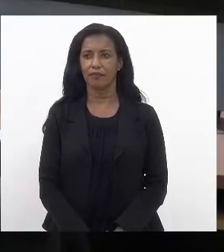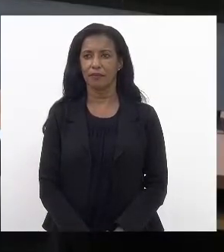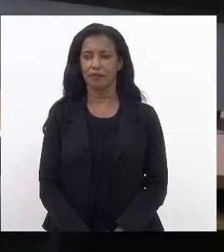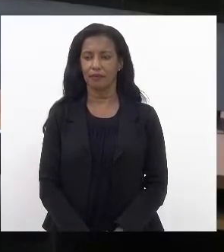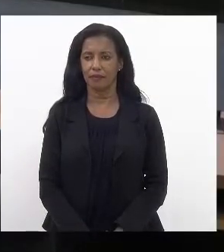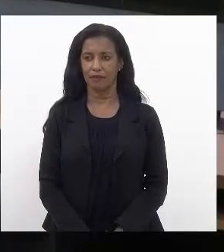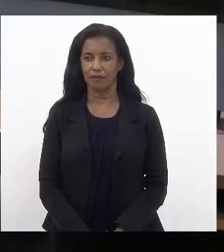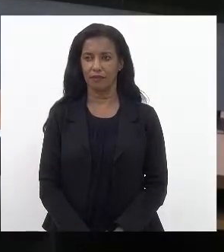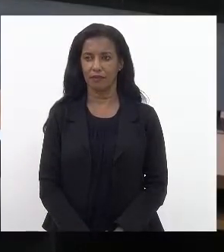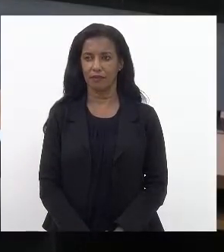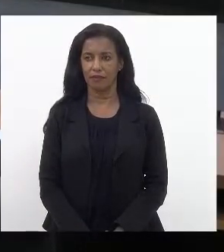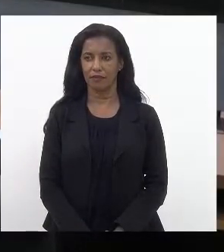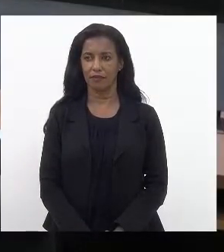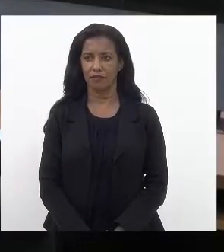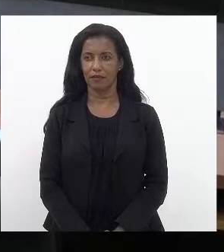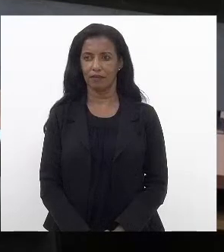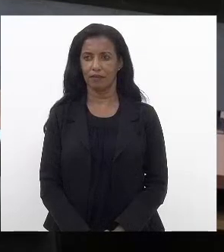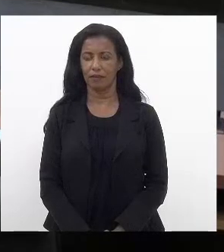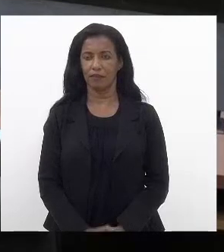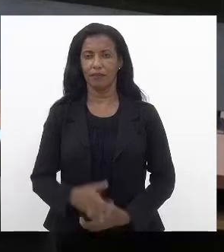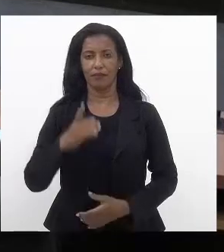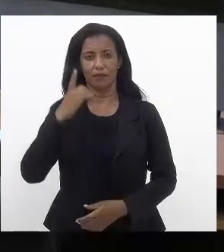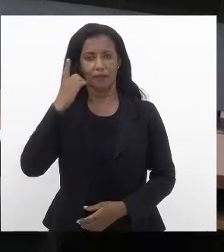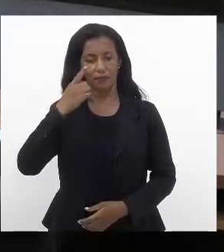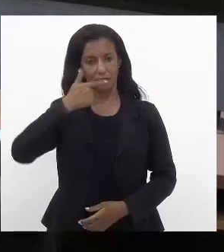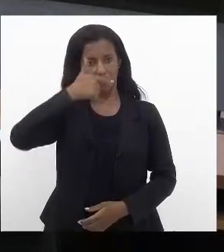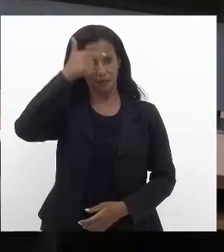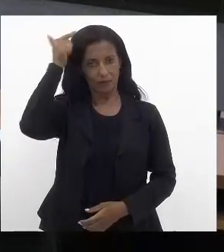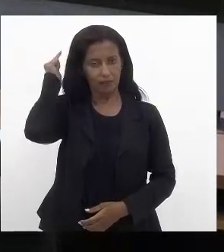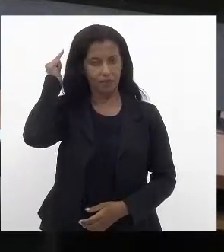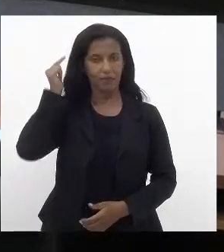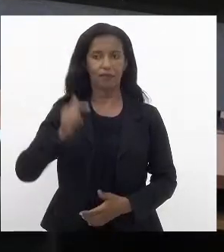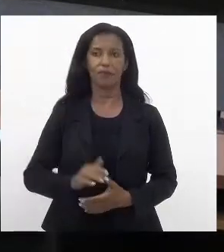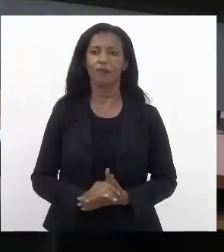Senhor deputado Luiz Paulo,